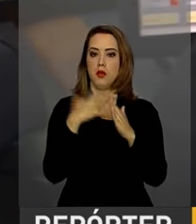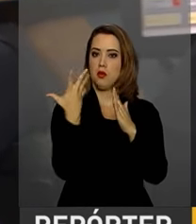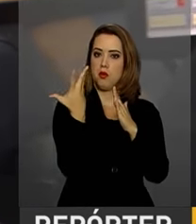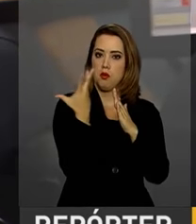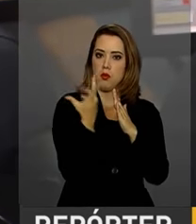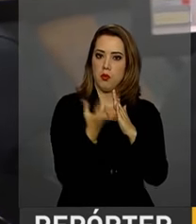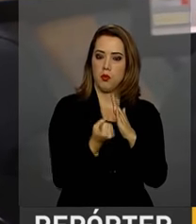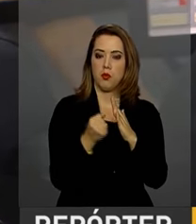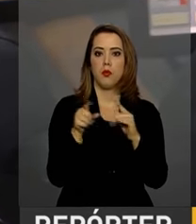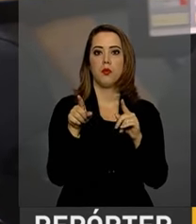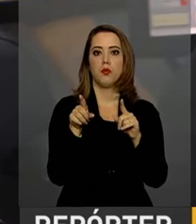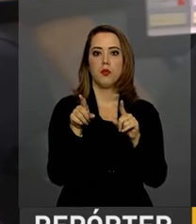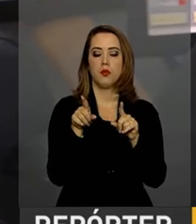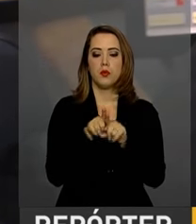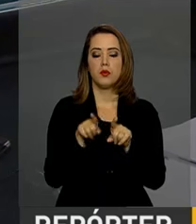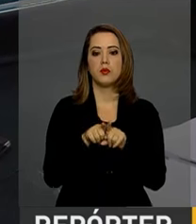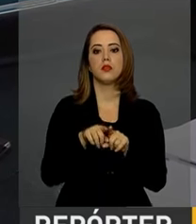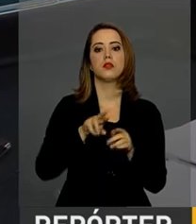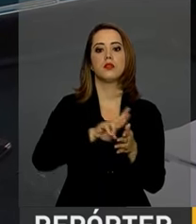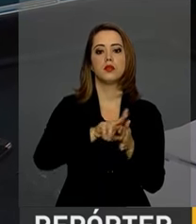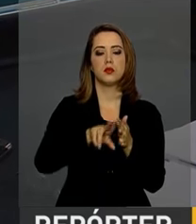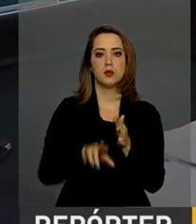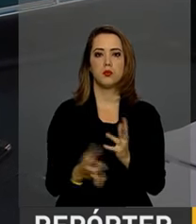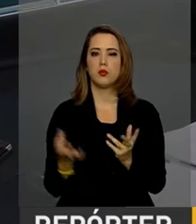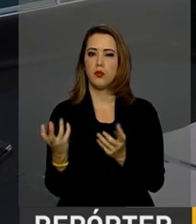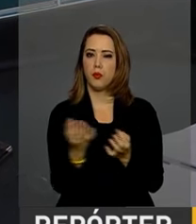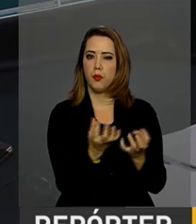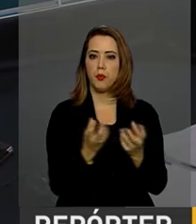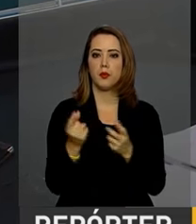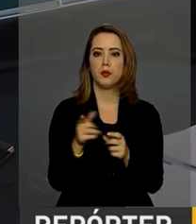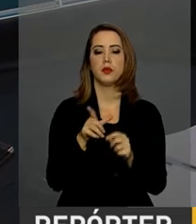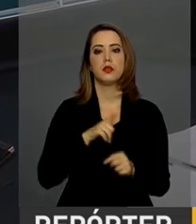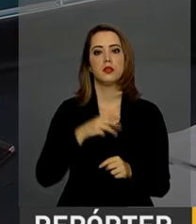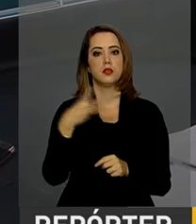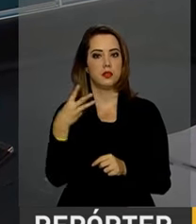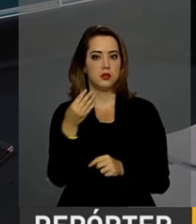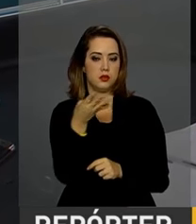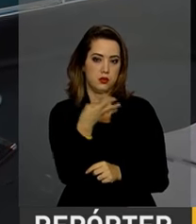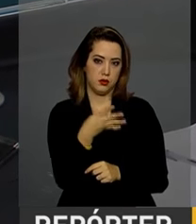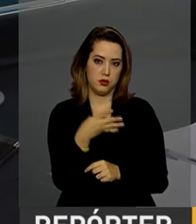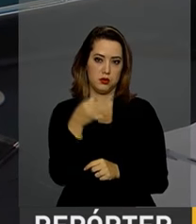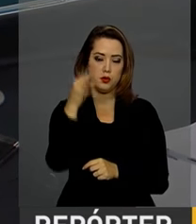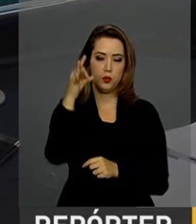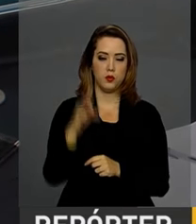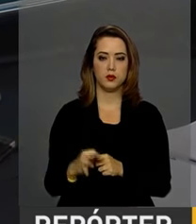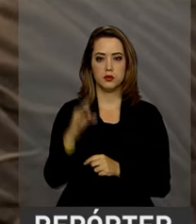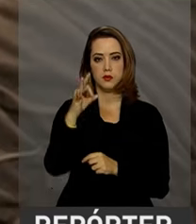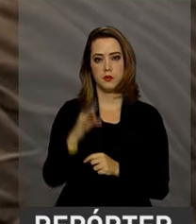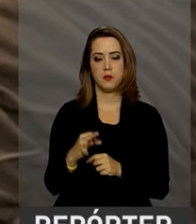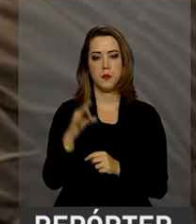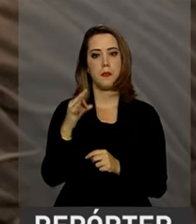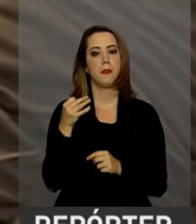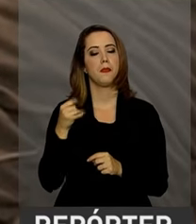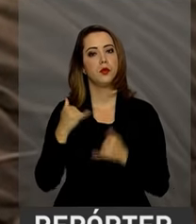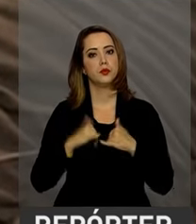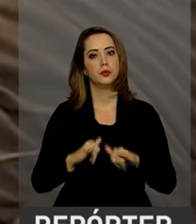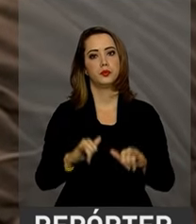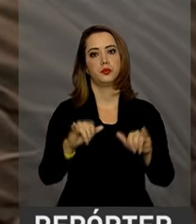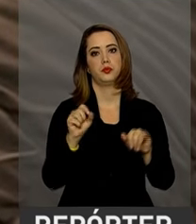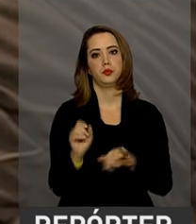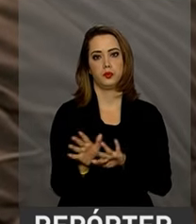utilizarem combustível de origem fóssil, detinham 34% da geração em 2014. O